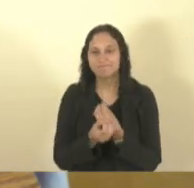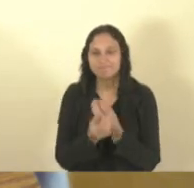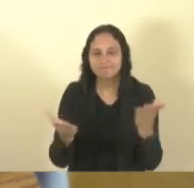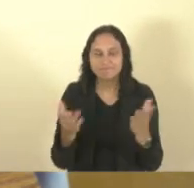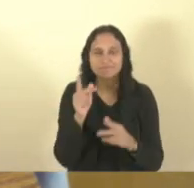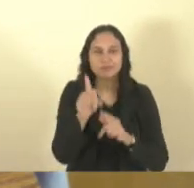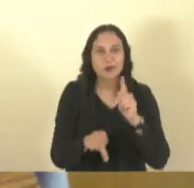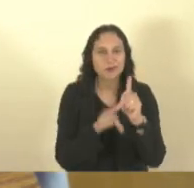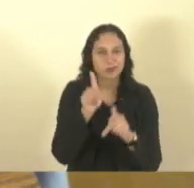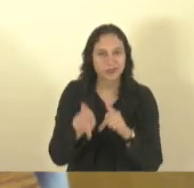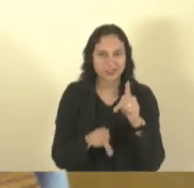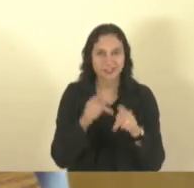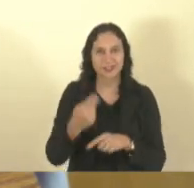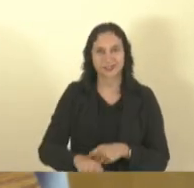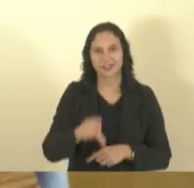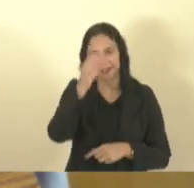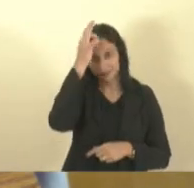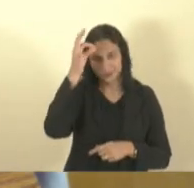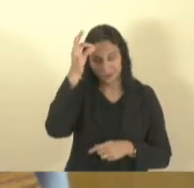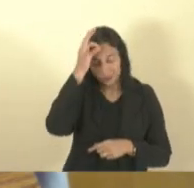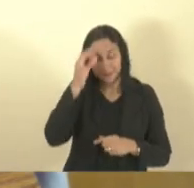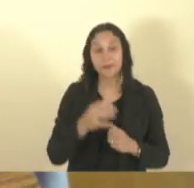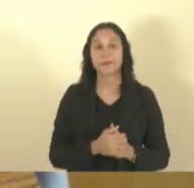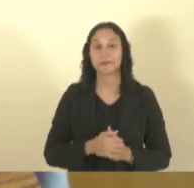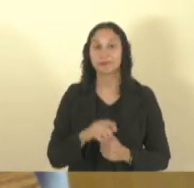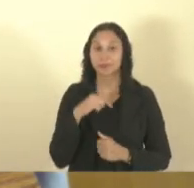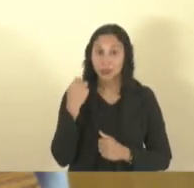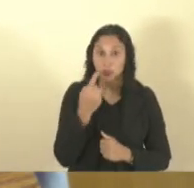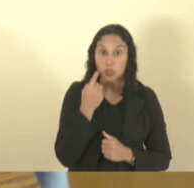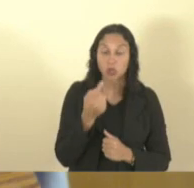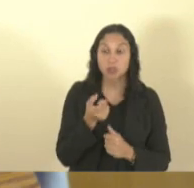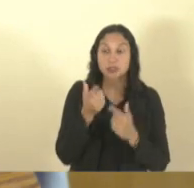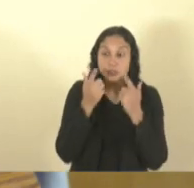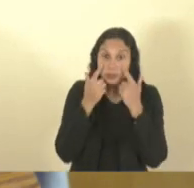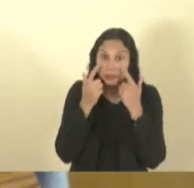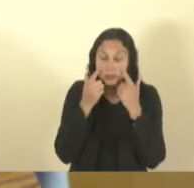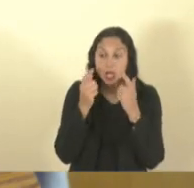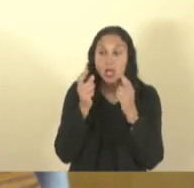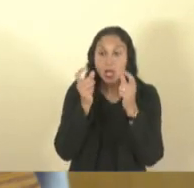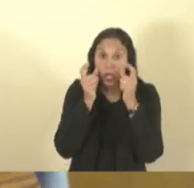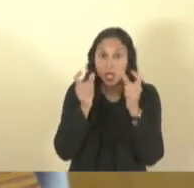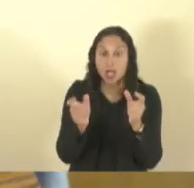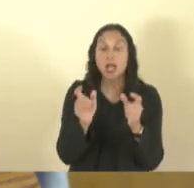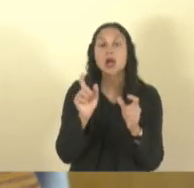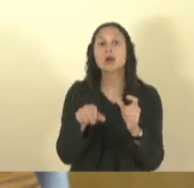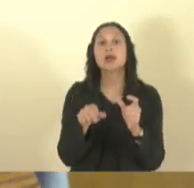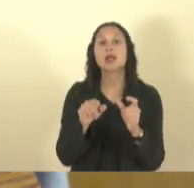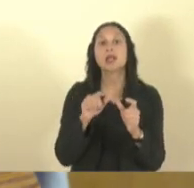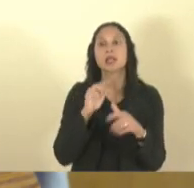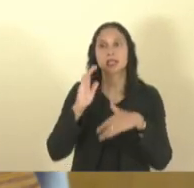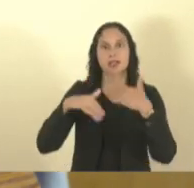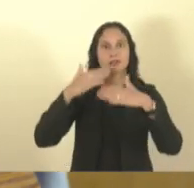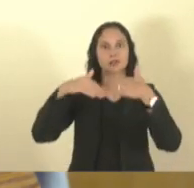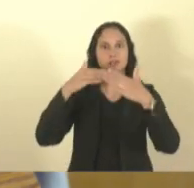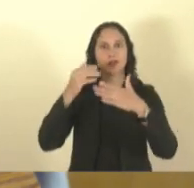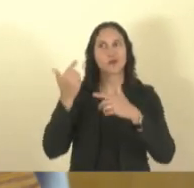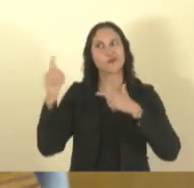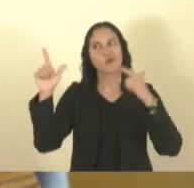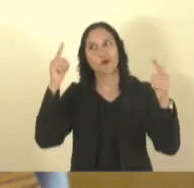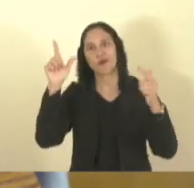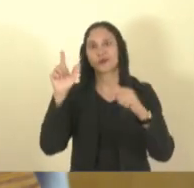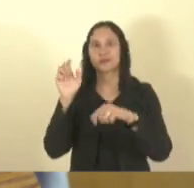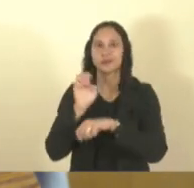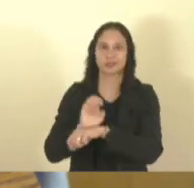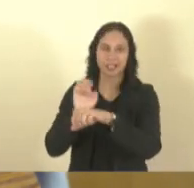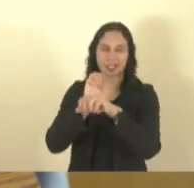população capixaba. Estamos vendo aí também a evolução da nossa carreira em outros estados, já são